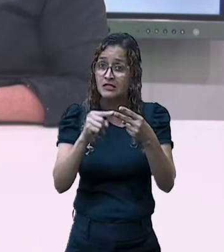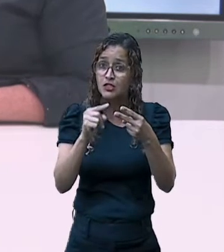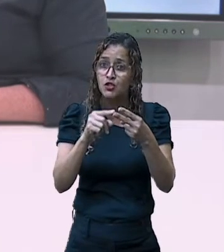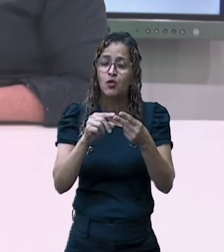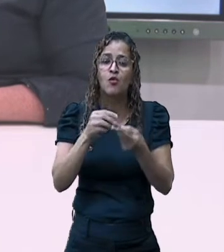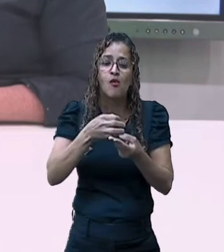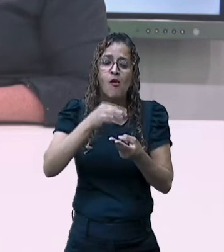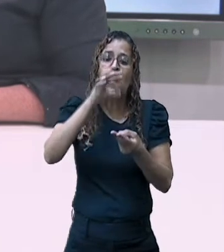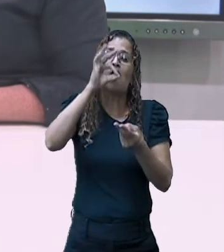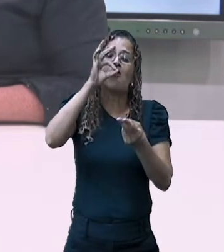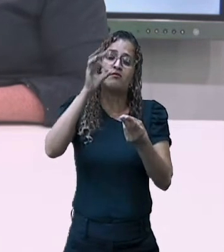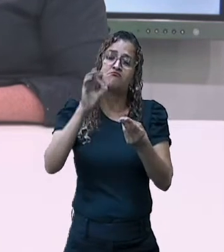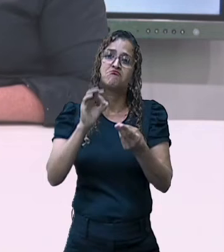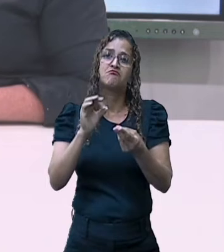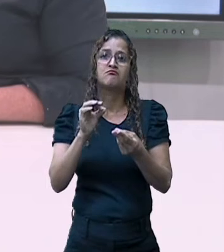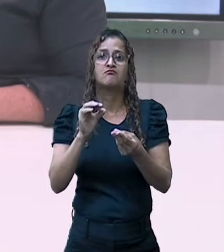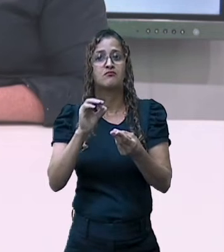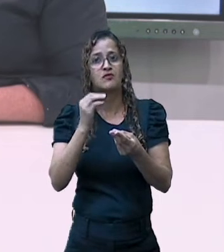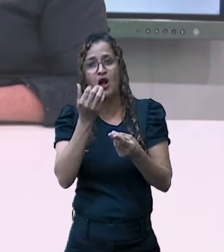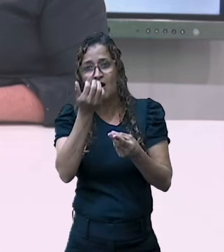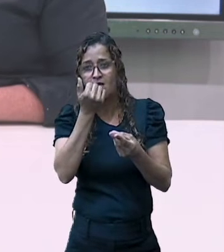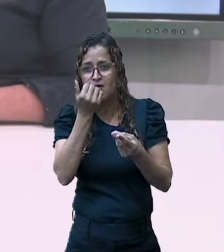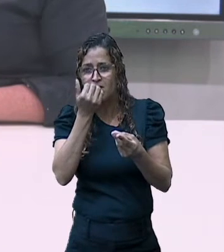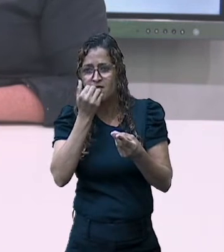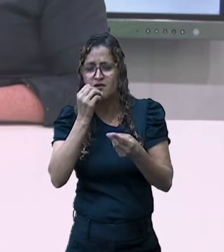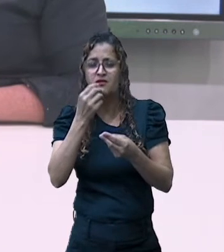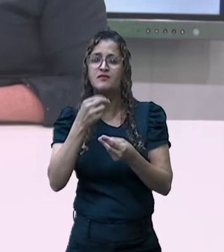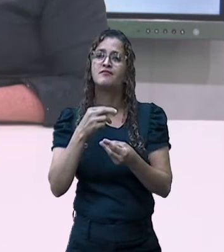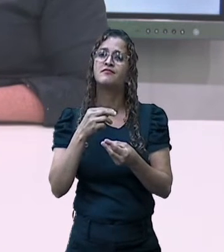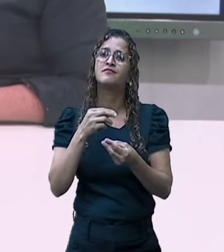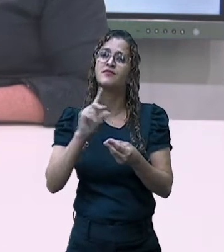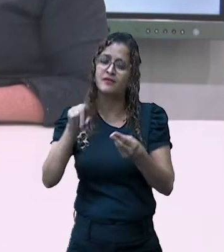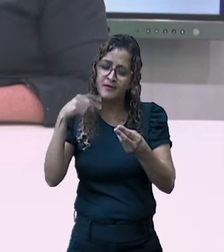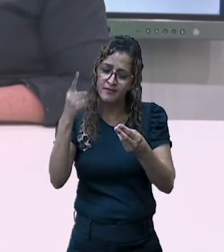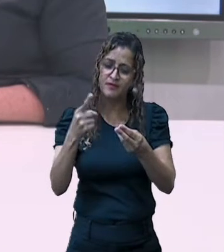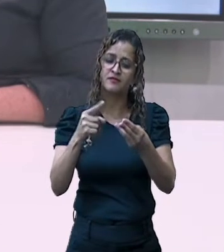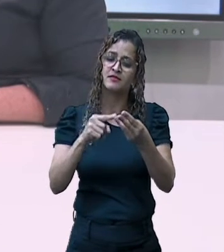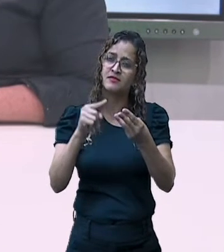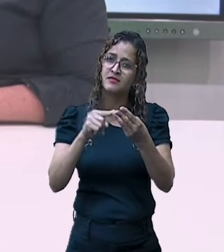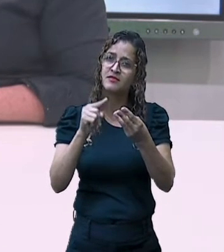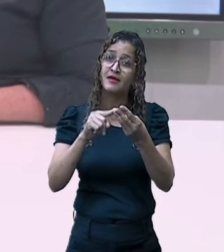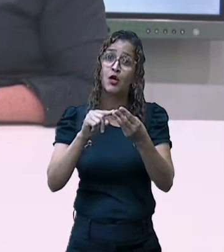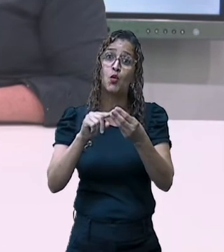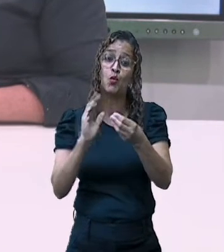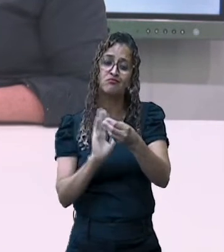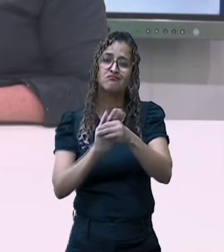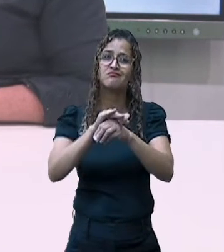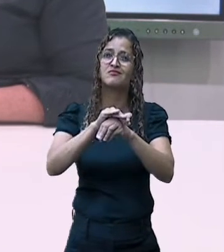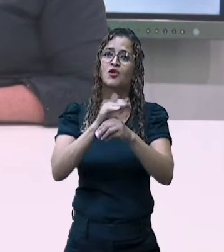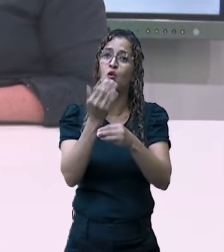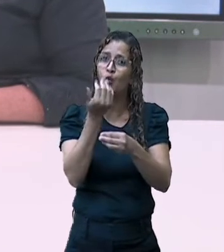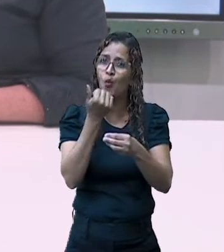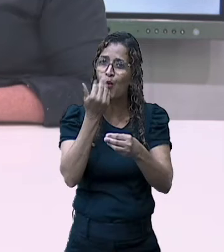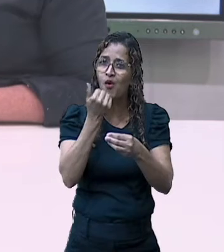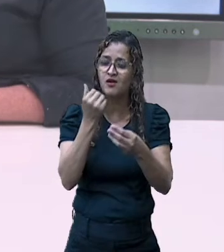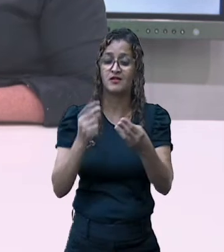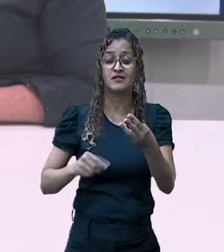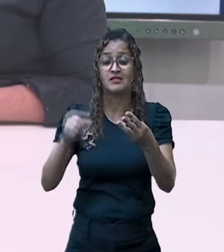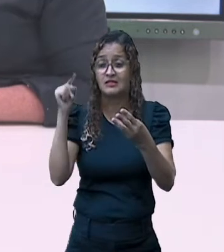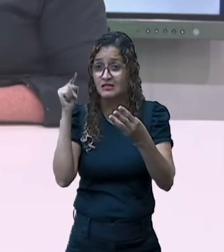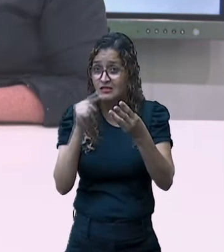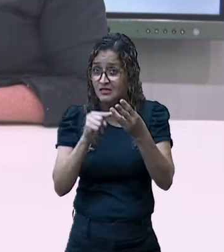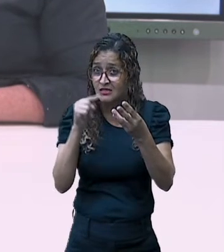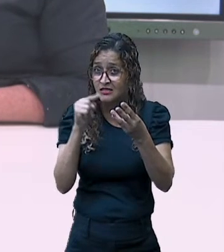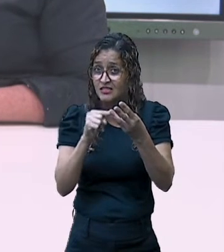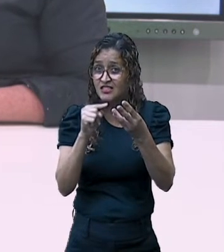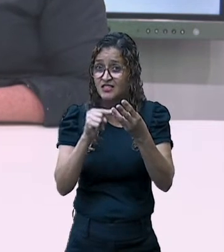manhã, após o almoço e após o jantar. Sempre usando escova dental, de